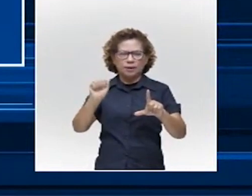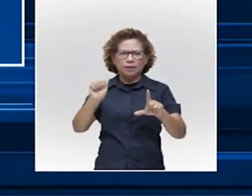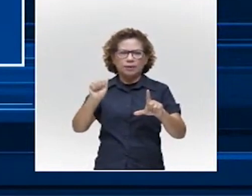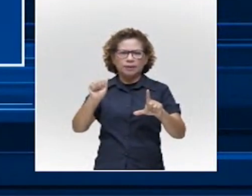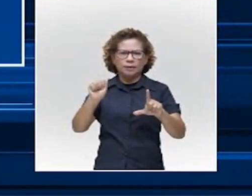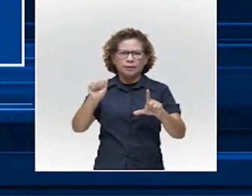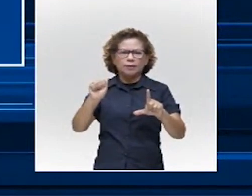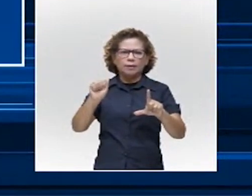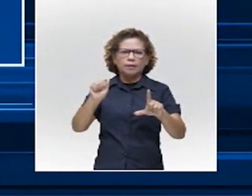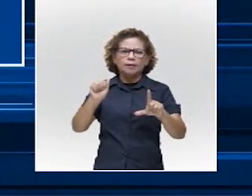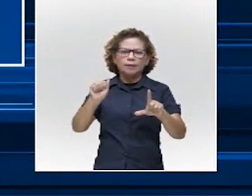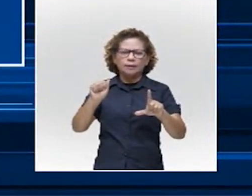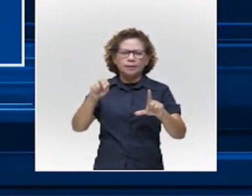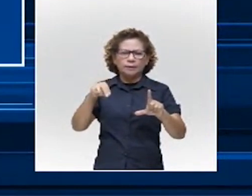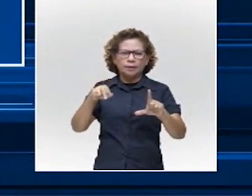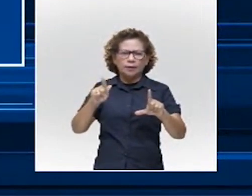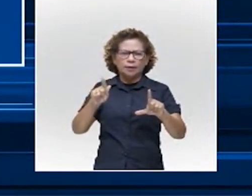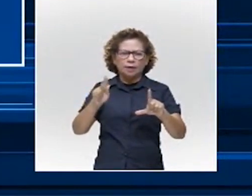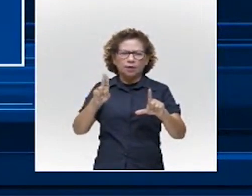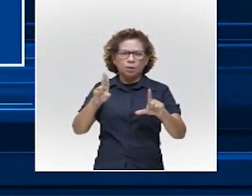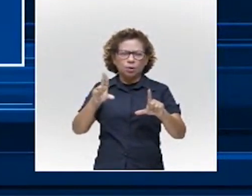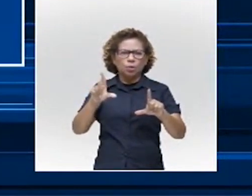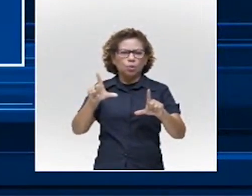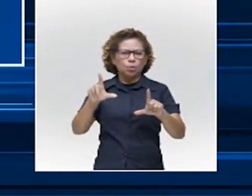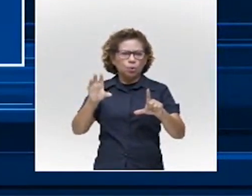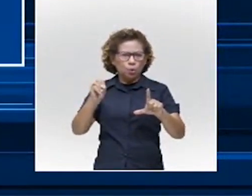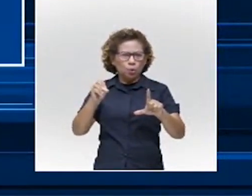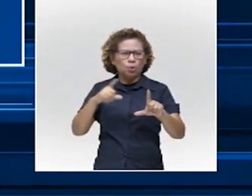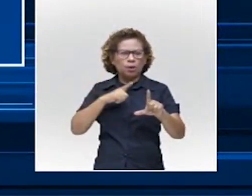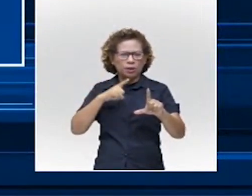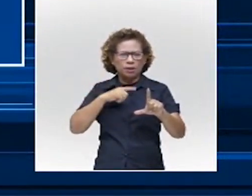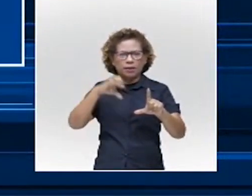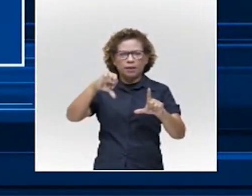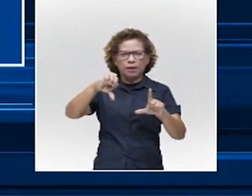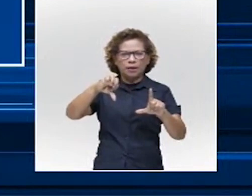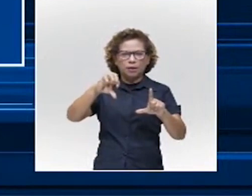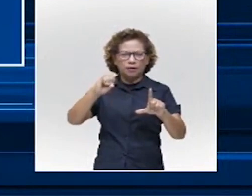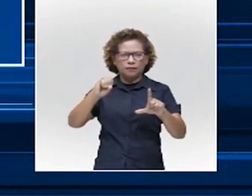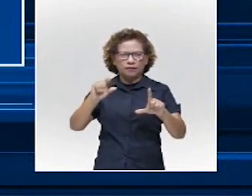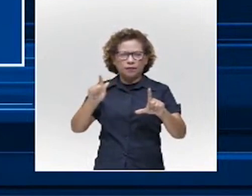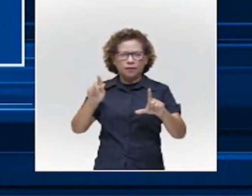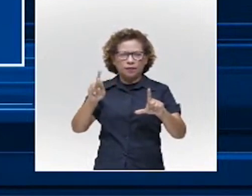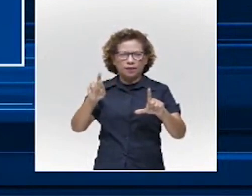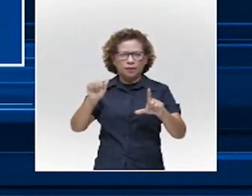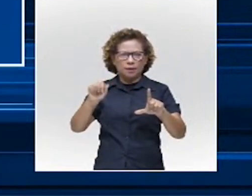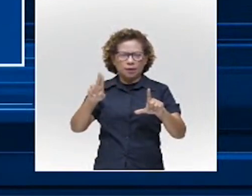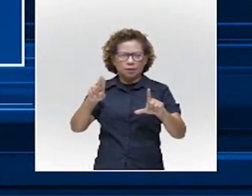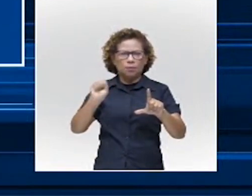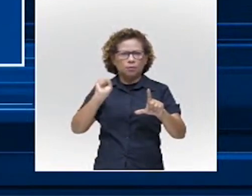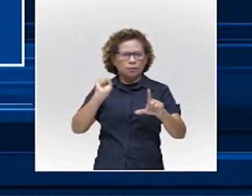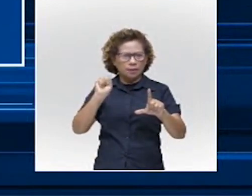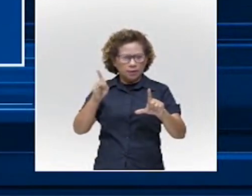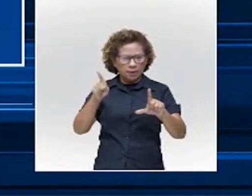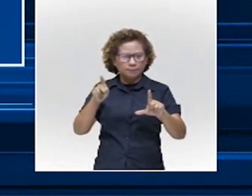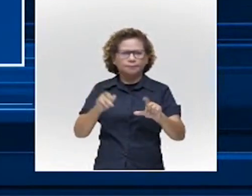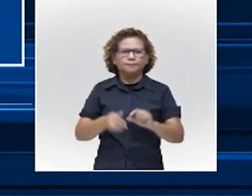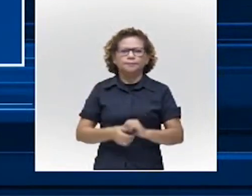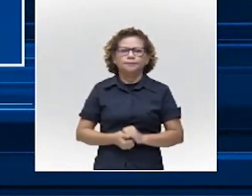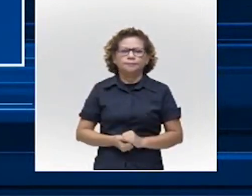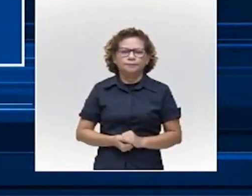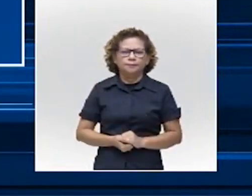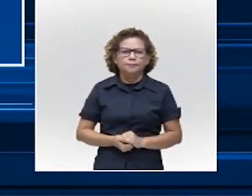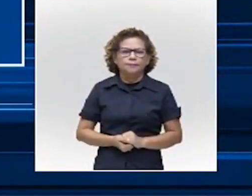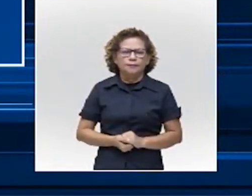90 graus. Além disso, repare aqui o seguinte também. Quando nós estivermos aqui e analisarmos